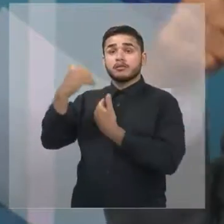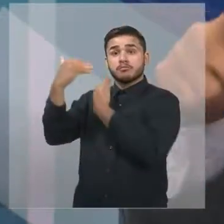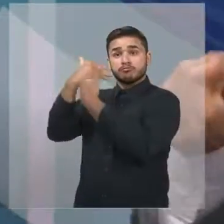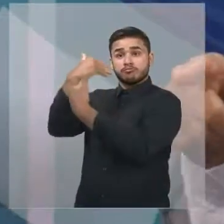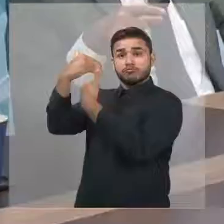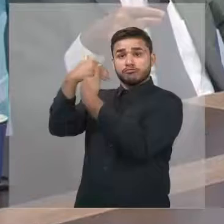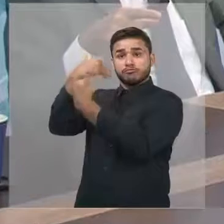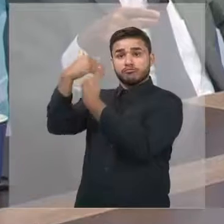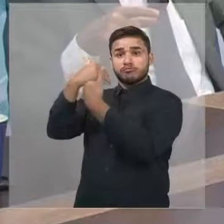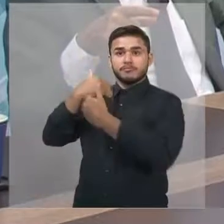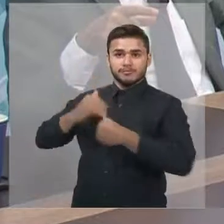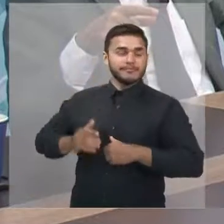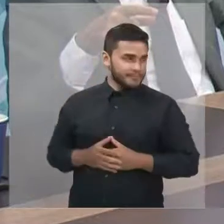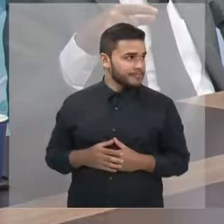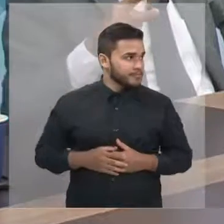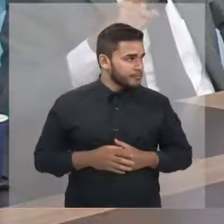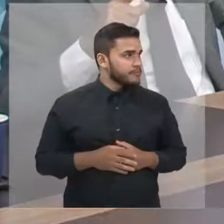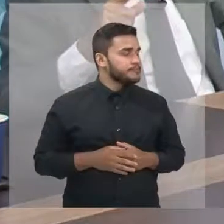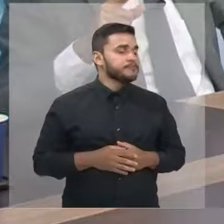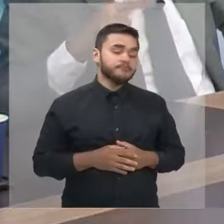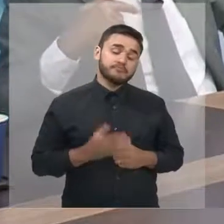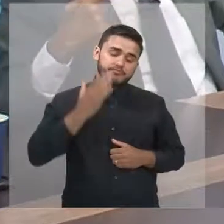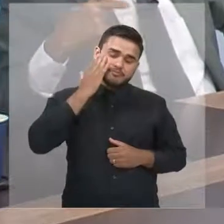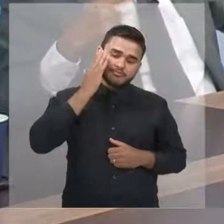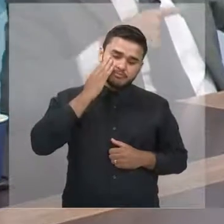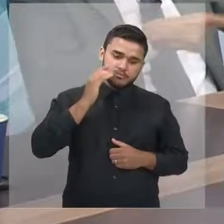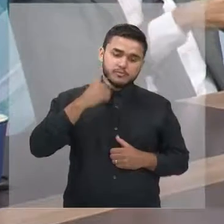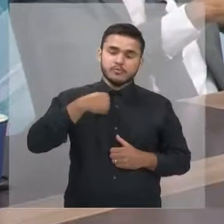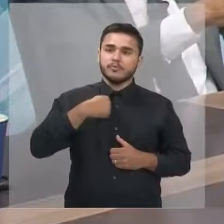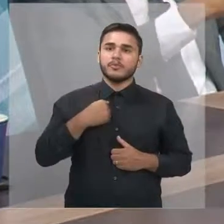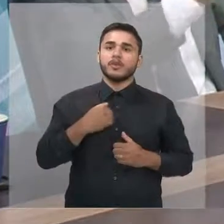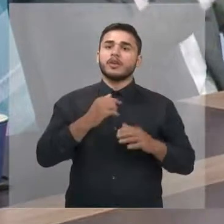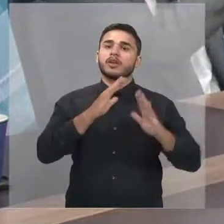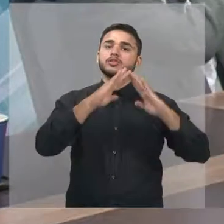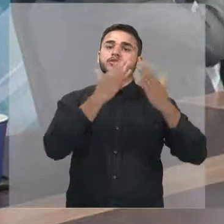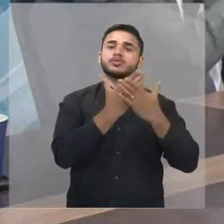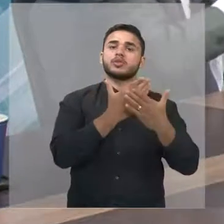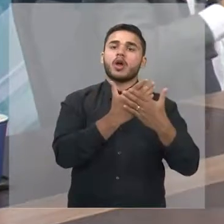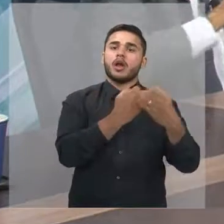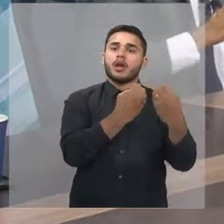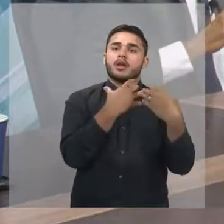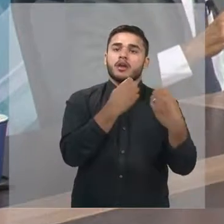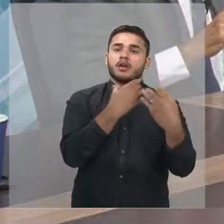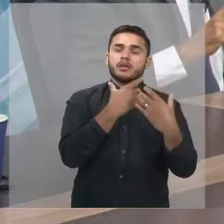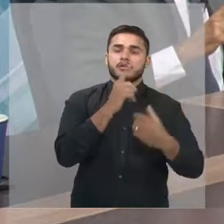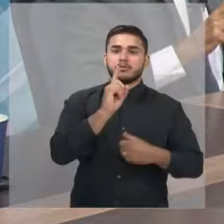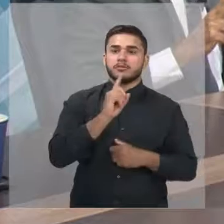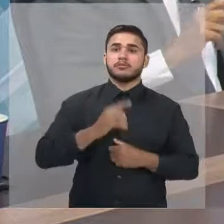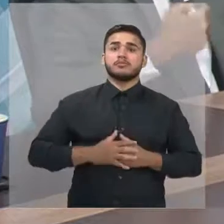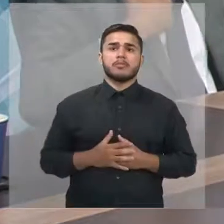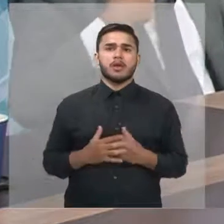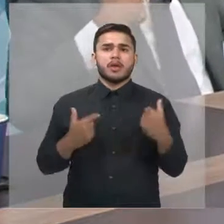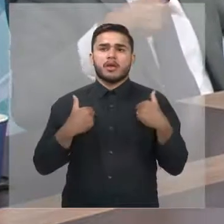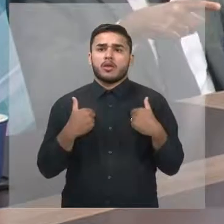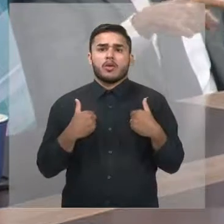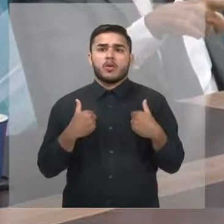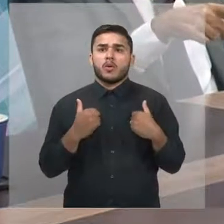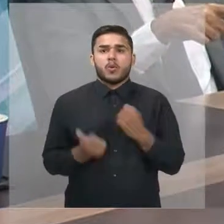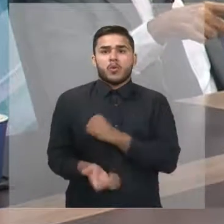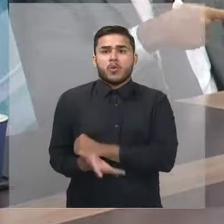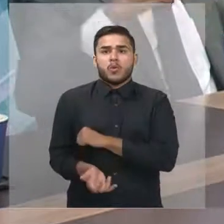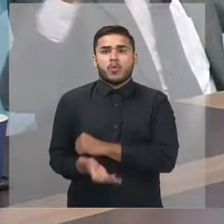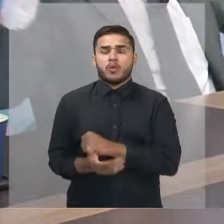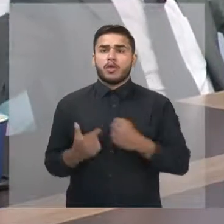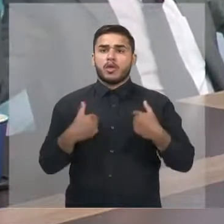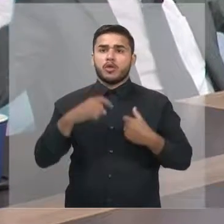a mãe a não fazer aquilo. Ninguém diz assim, eu não faço isso porque na escola me ensinaram. O sujeito diz, não, eu não faço uma